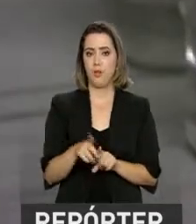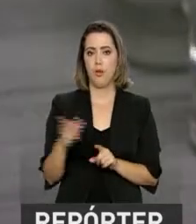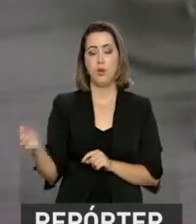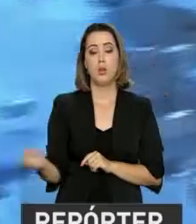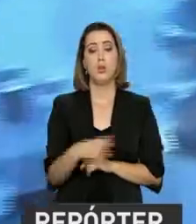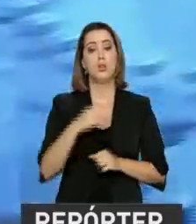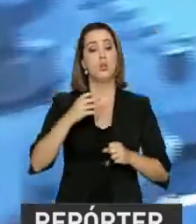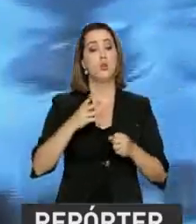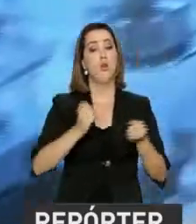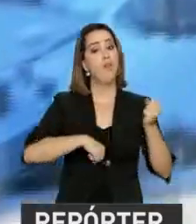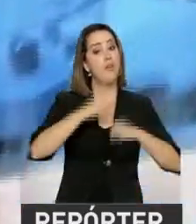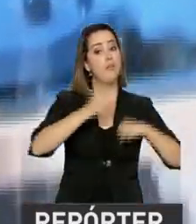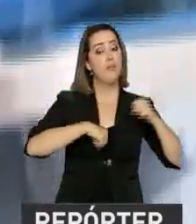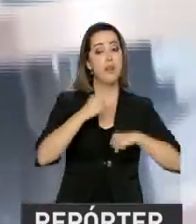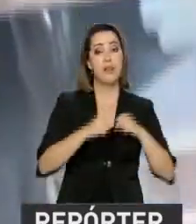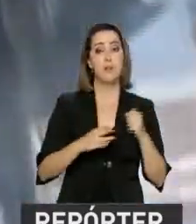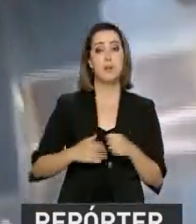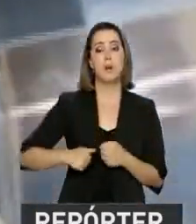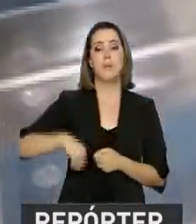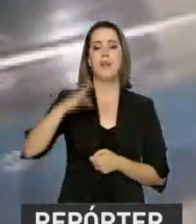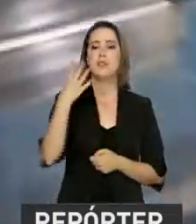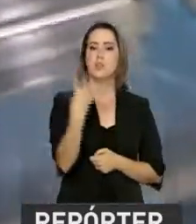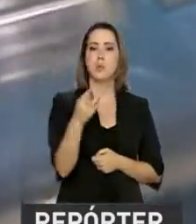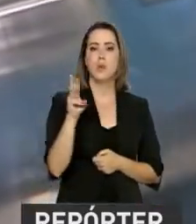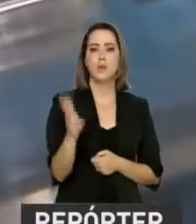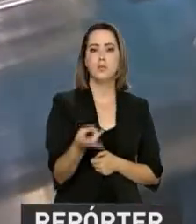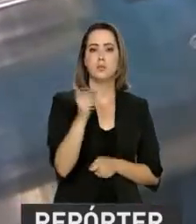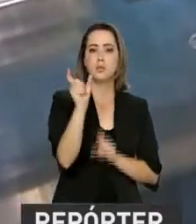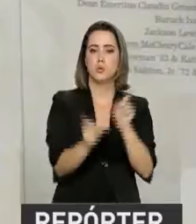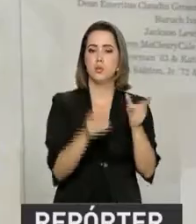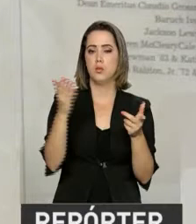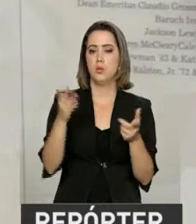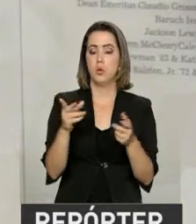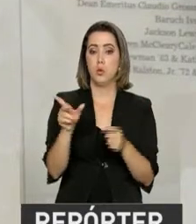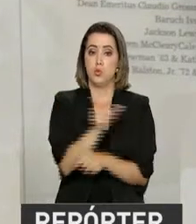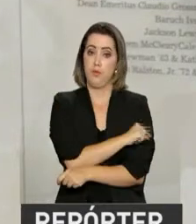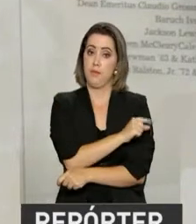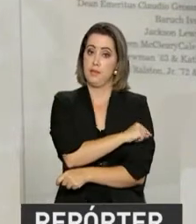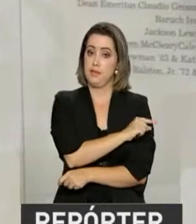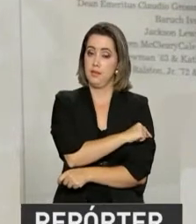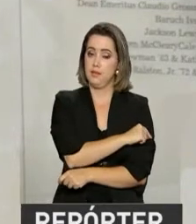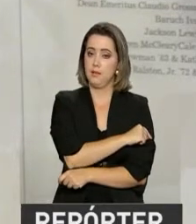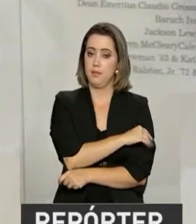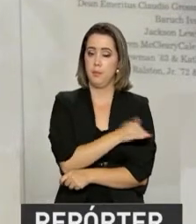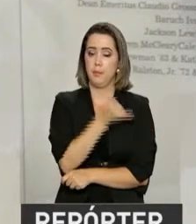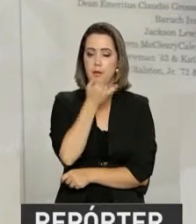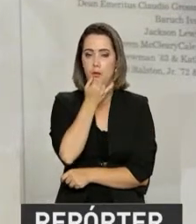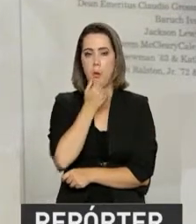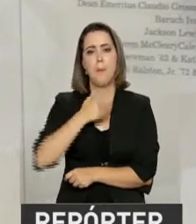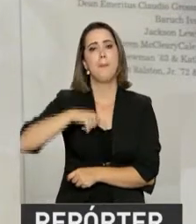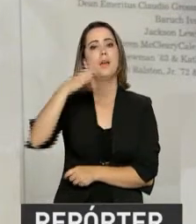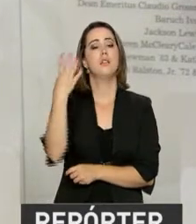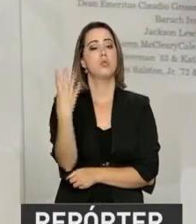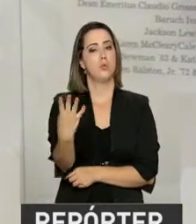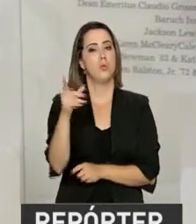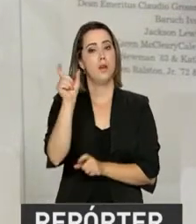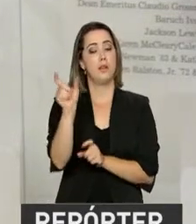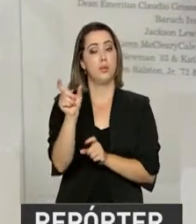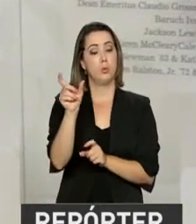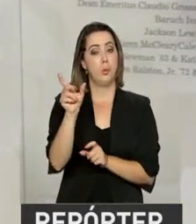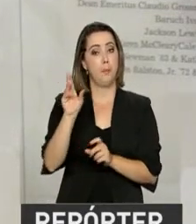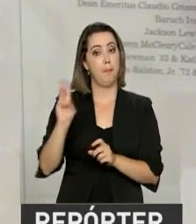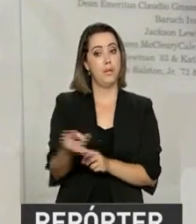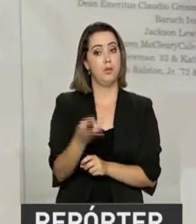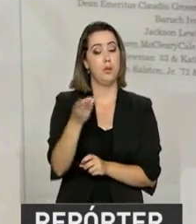vai passar a produzir mais 4,5 milhões de vacinas no Brasil. Nós estamos apenas já com 3,5 milhões de doses que